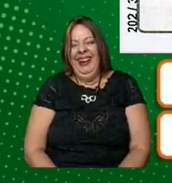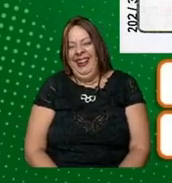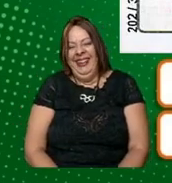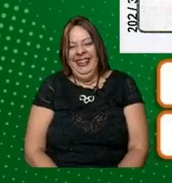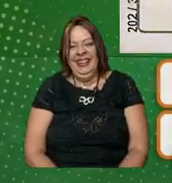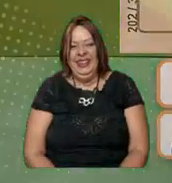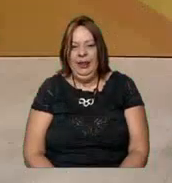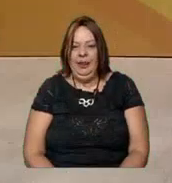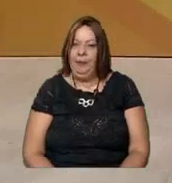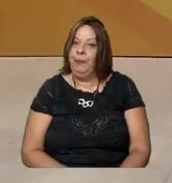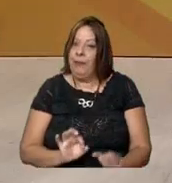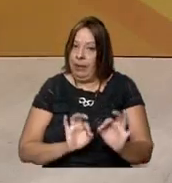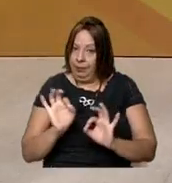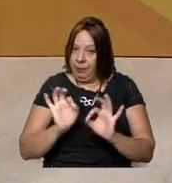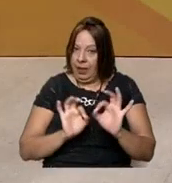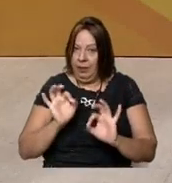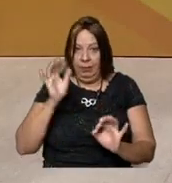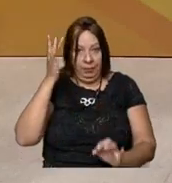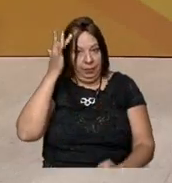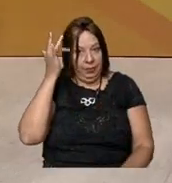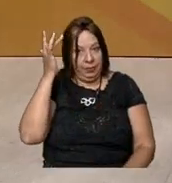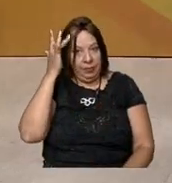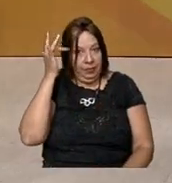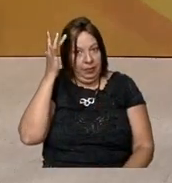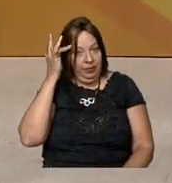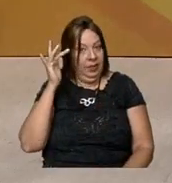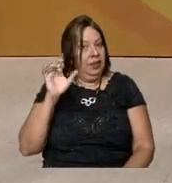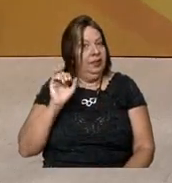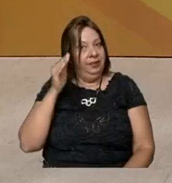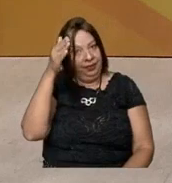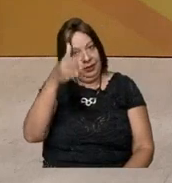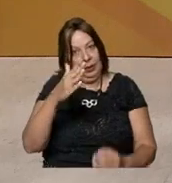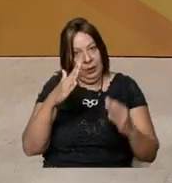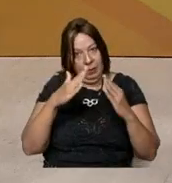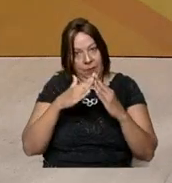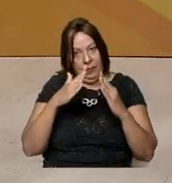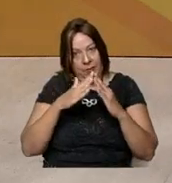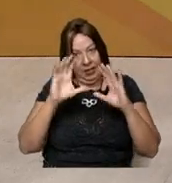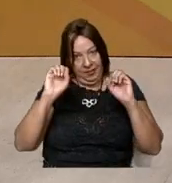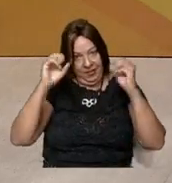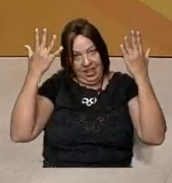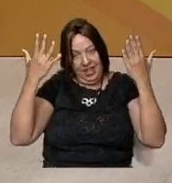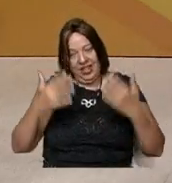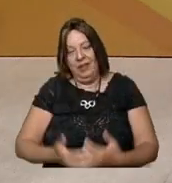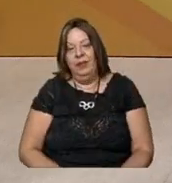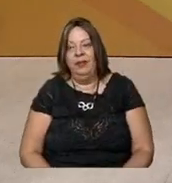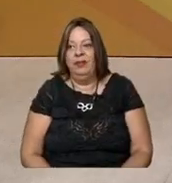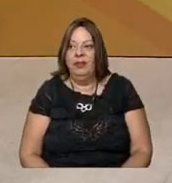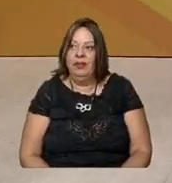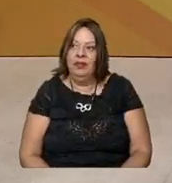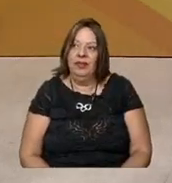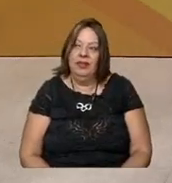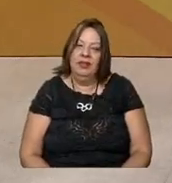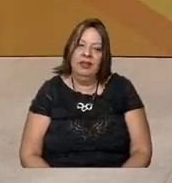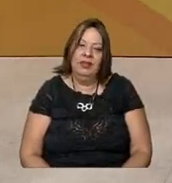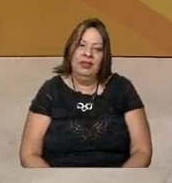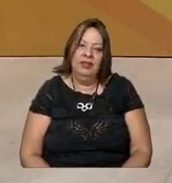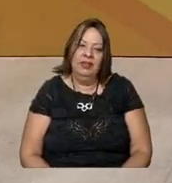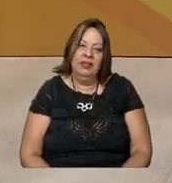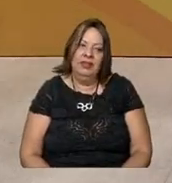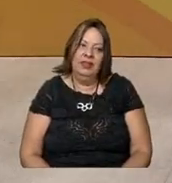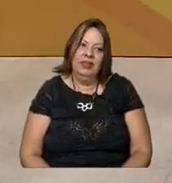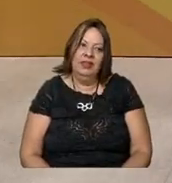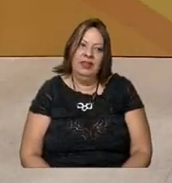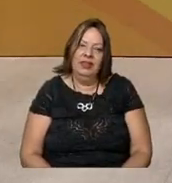filho. Se prepara que a caravana show. Amanhã chega por aí para fazer essa sua festa e levar, ó, 100 mil reais para você.